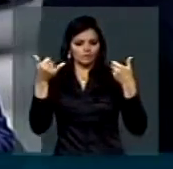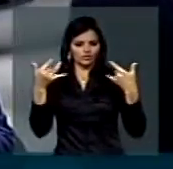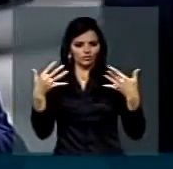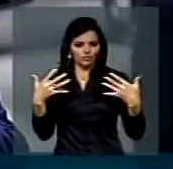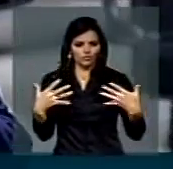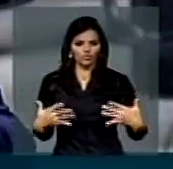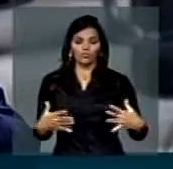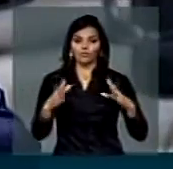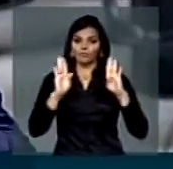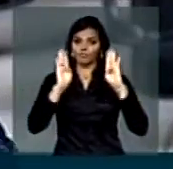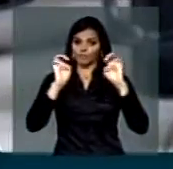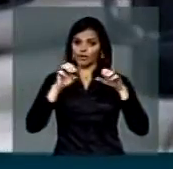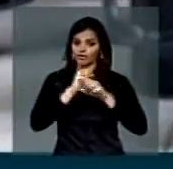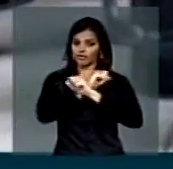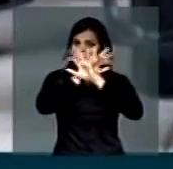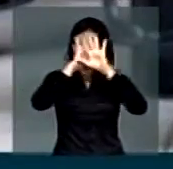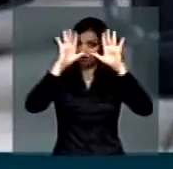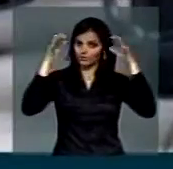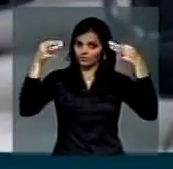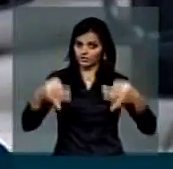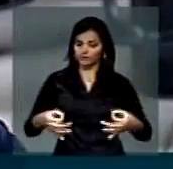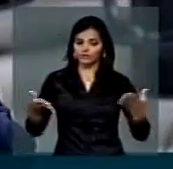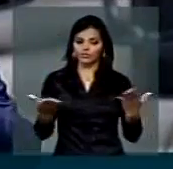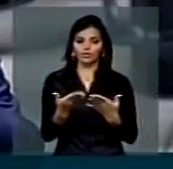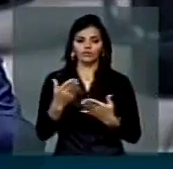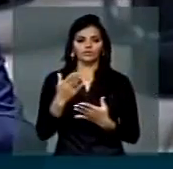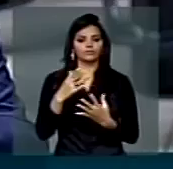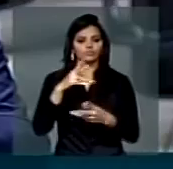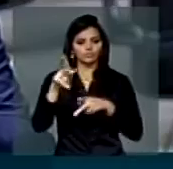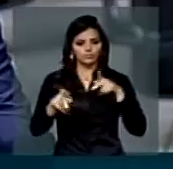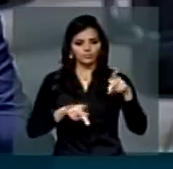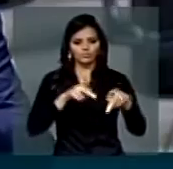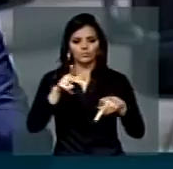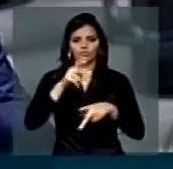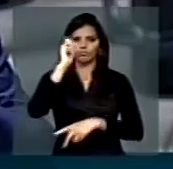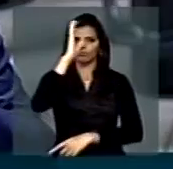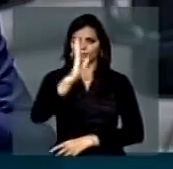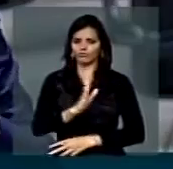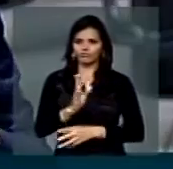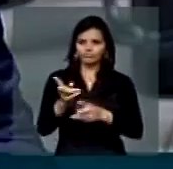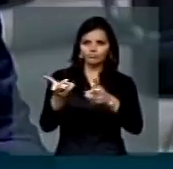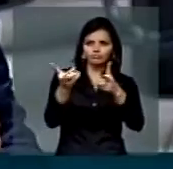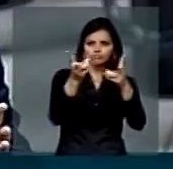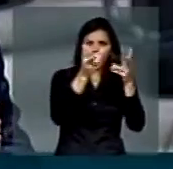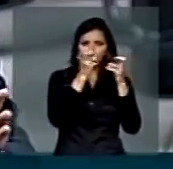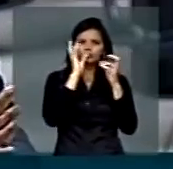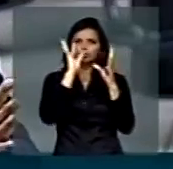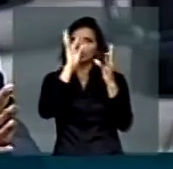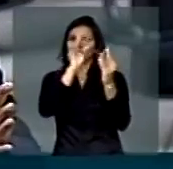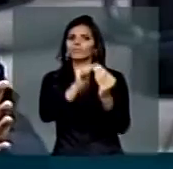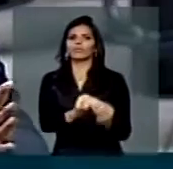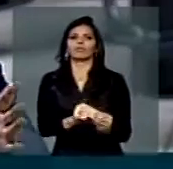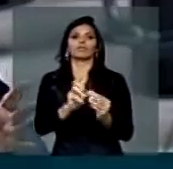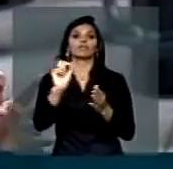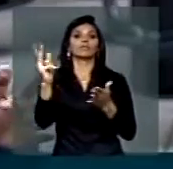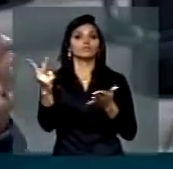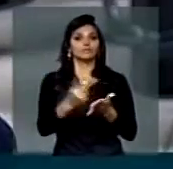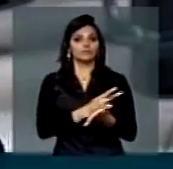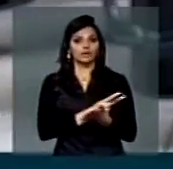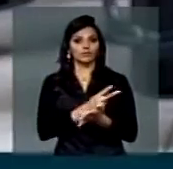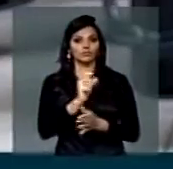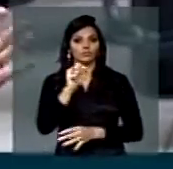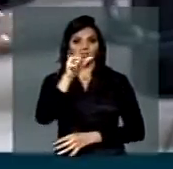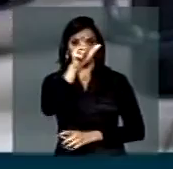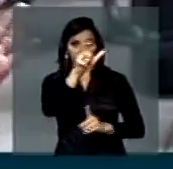episódio. Eu acho que agora a nação brasileira entendeu exatamente o que está acontecendo com